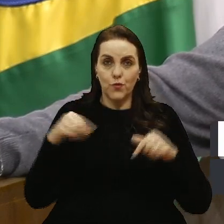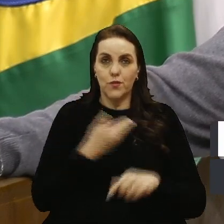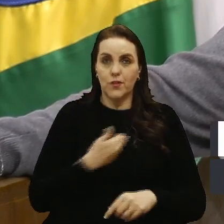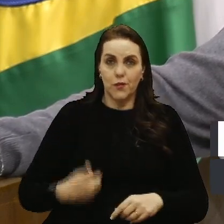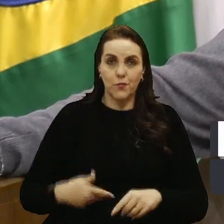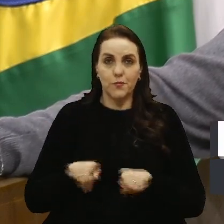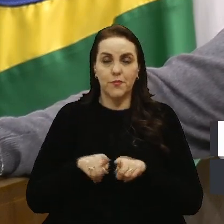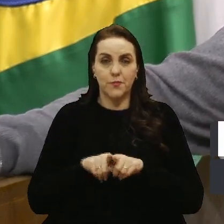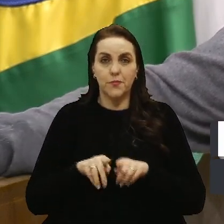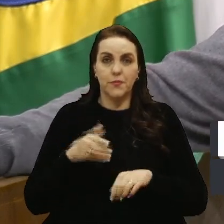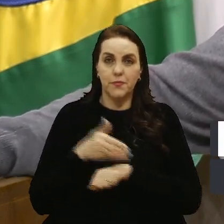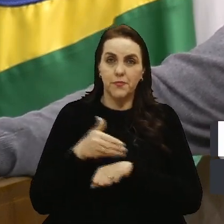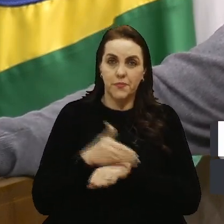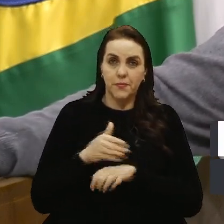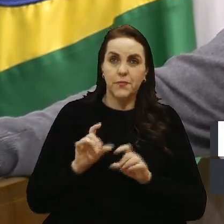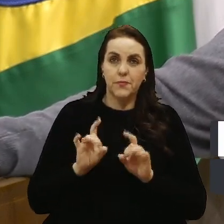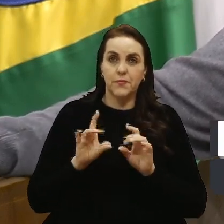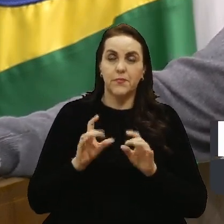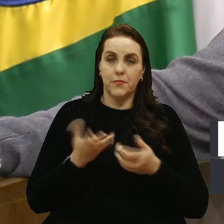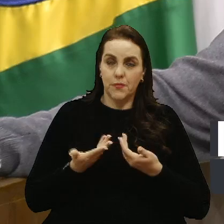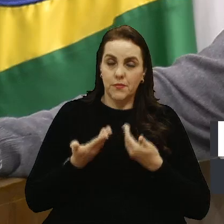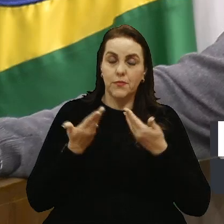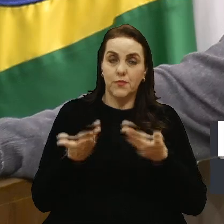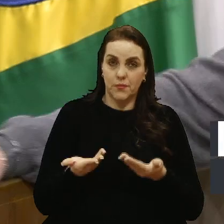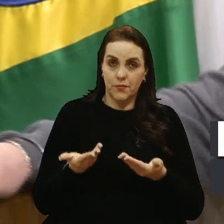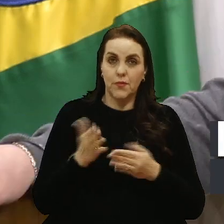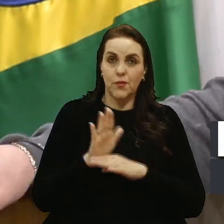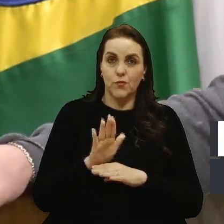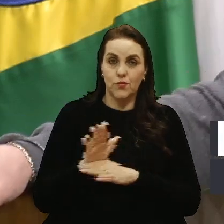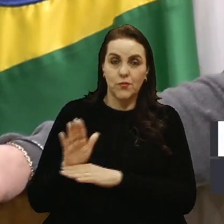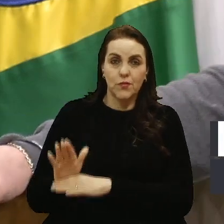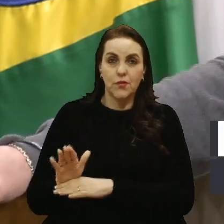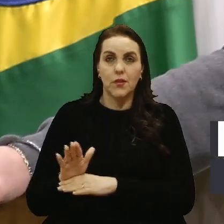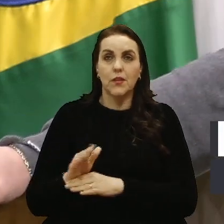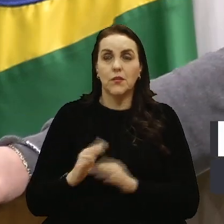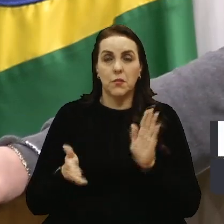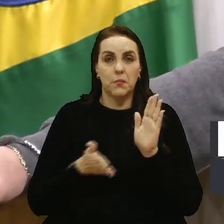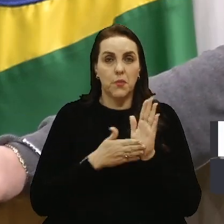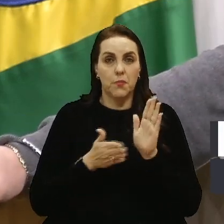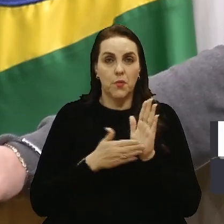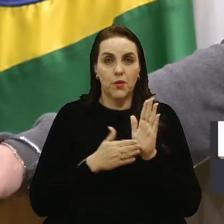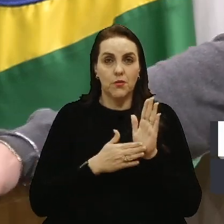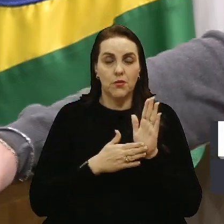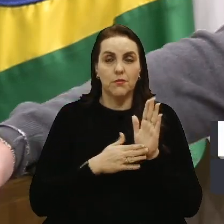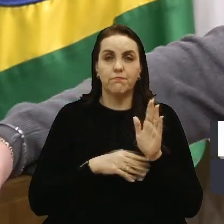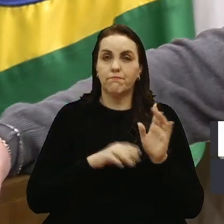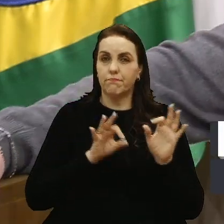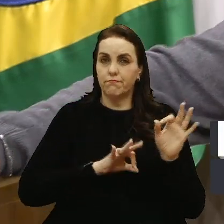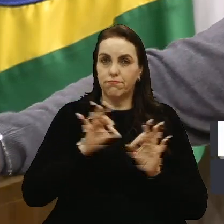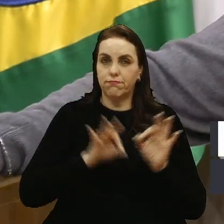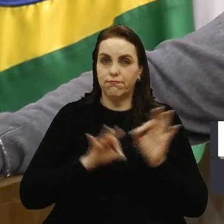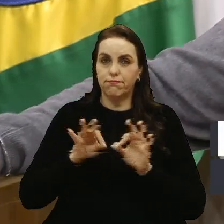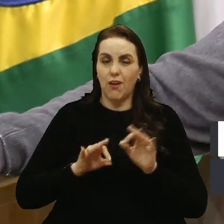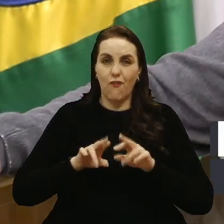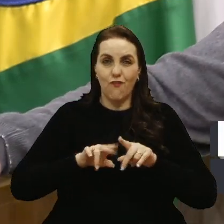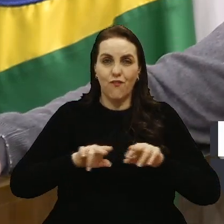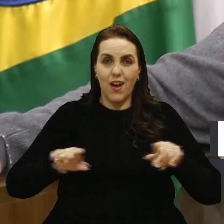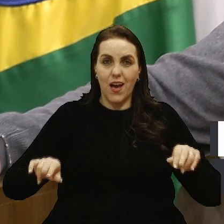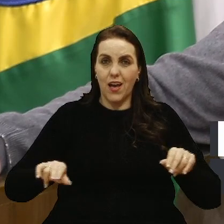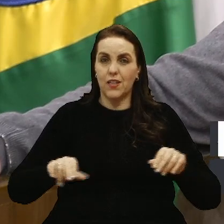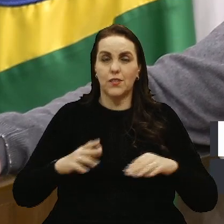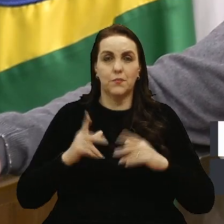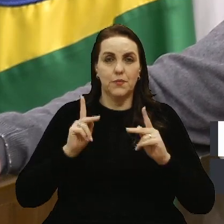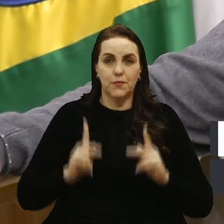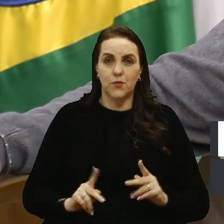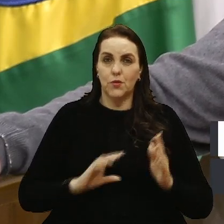que participaram, contribuíram e, com certeza, pela proposta que foi construída por várias mãos, independente de partido, de